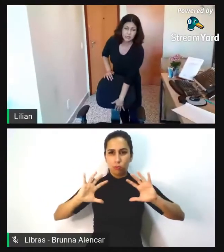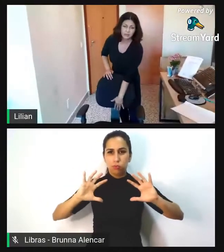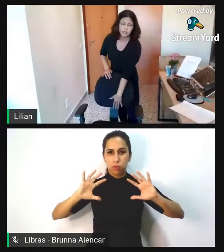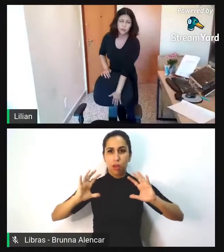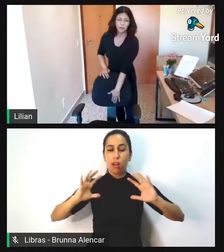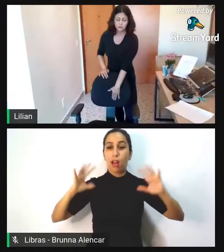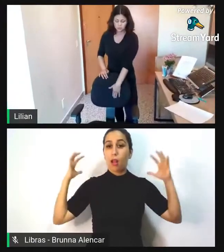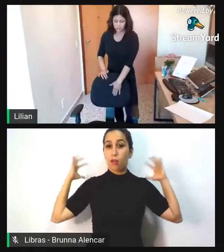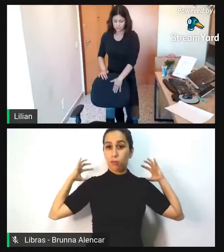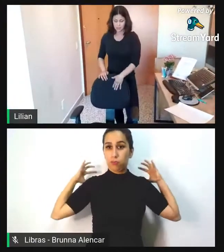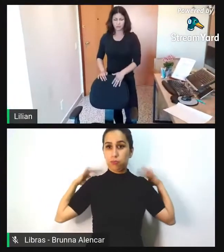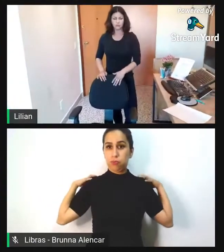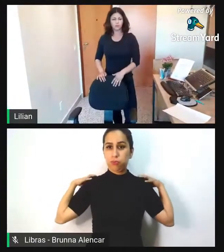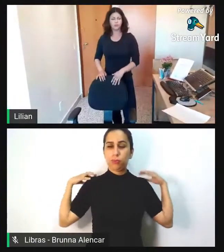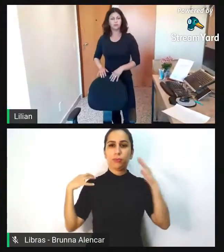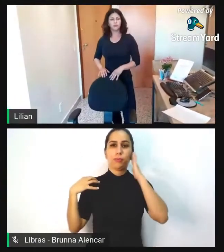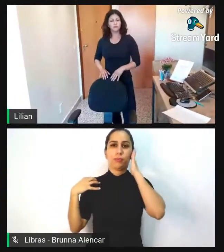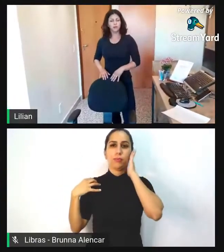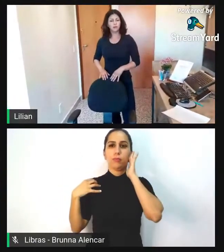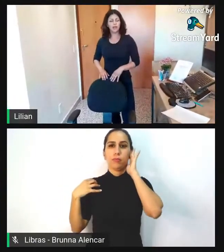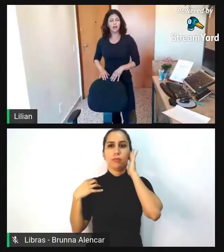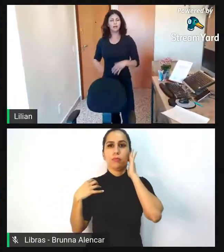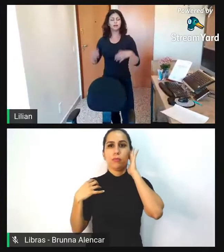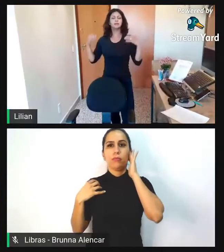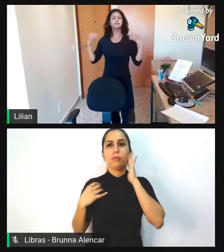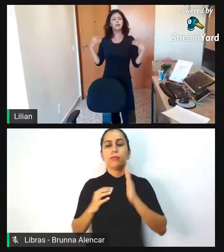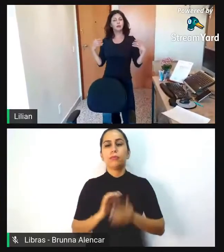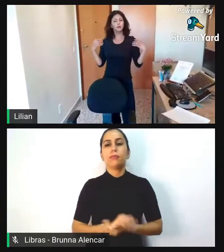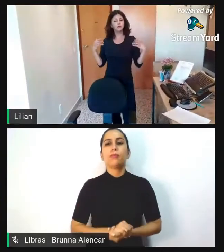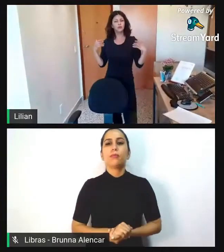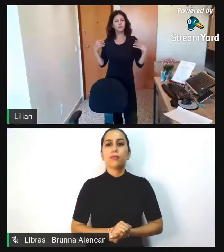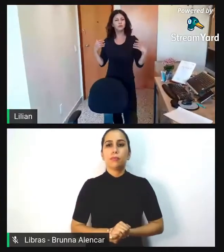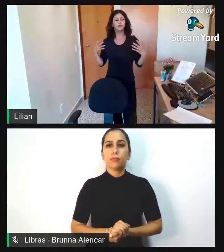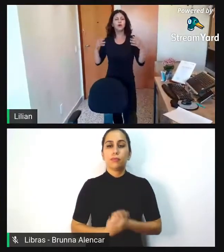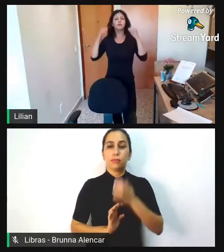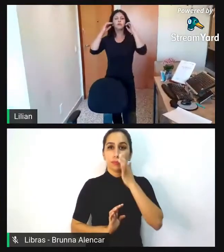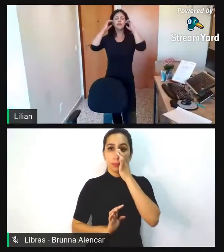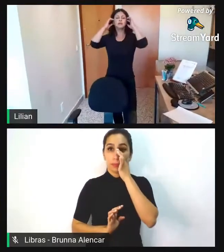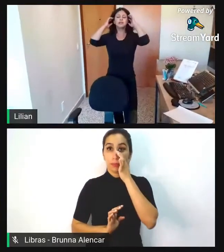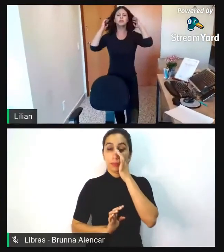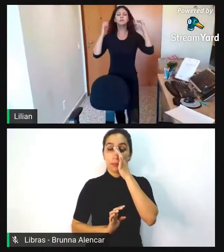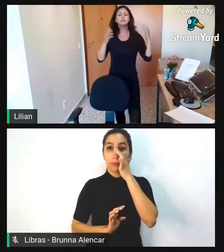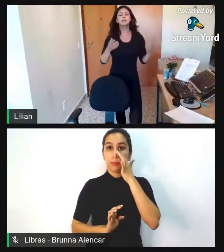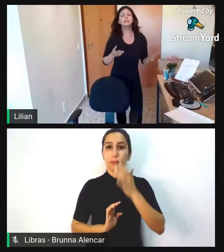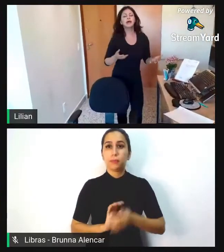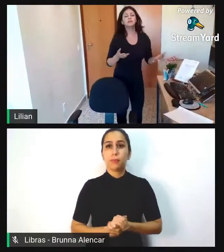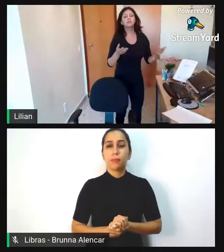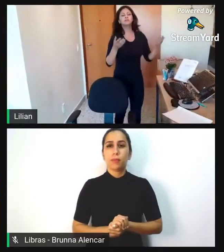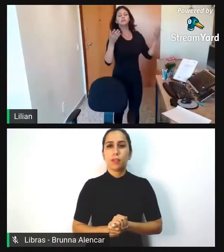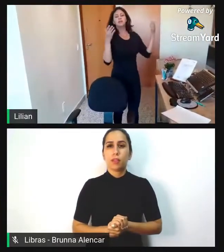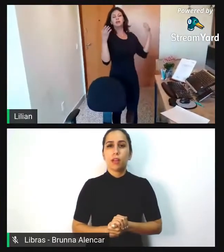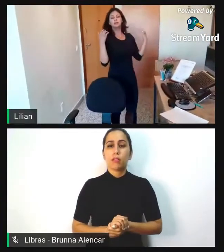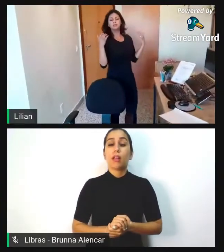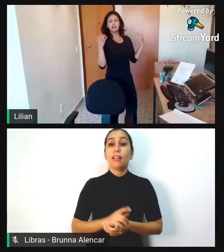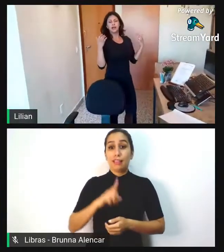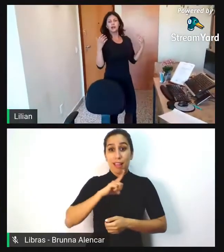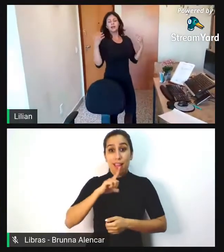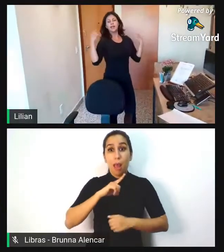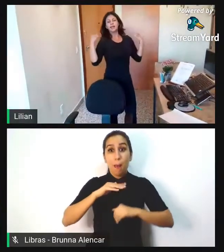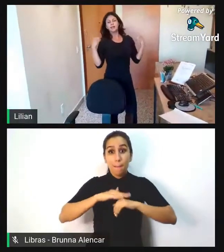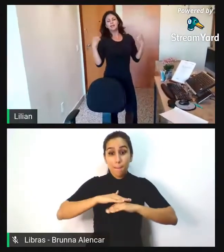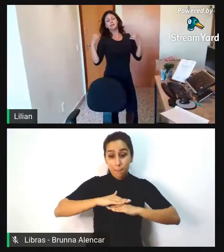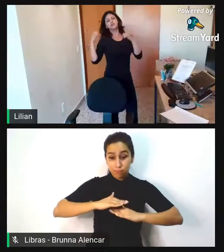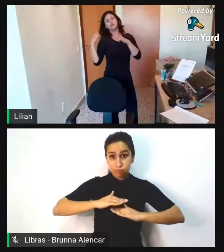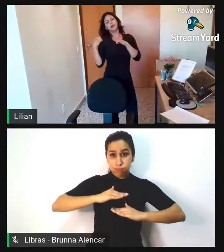E lembrando, quanto mais alto for o espaldar, maior conforto, porque eu tenho a possibilidade de me